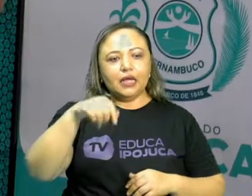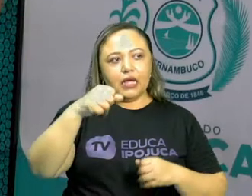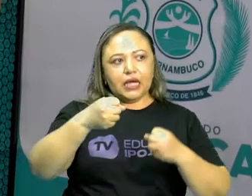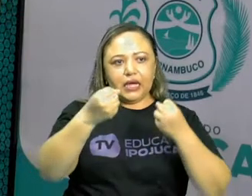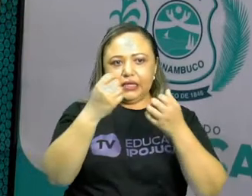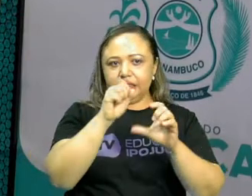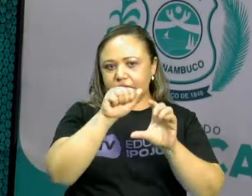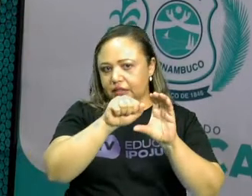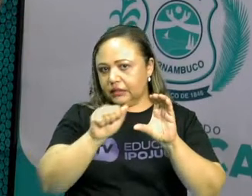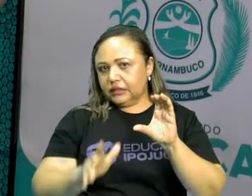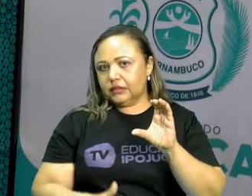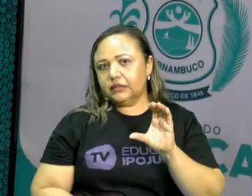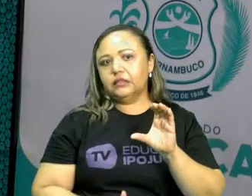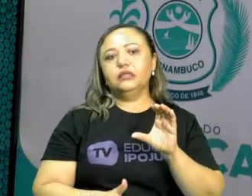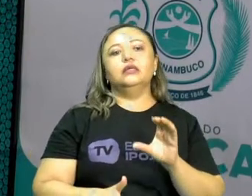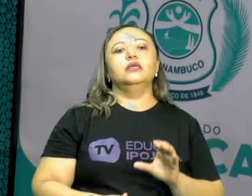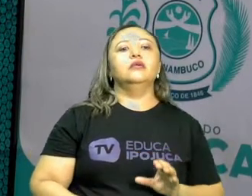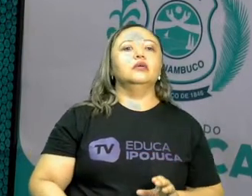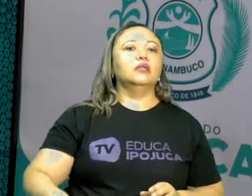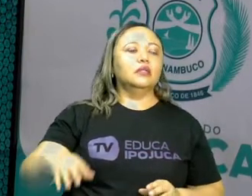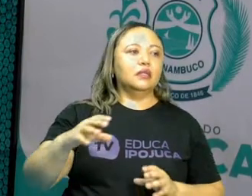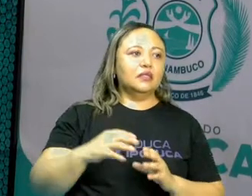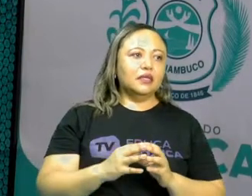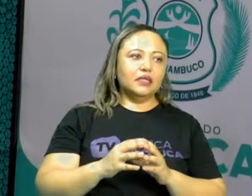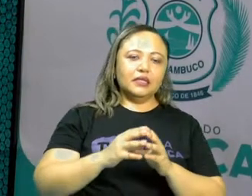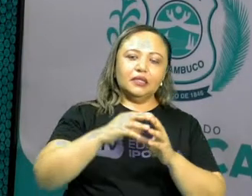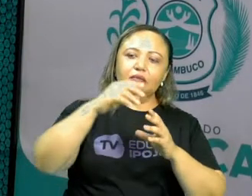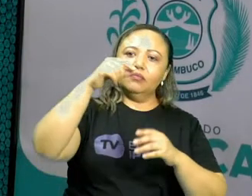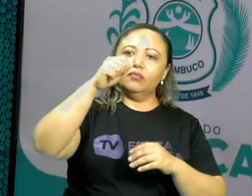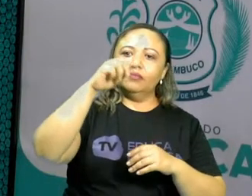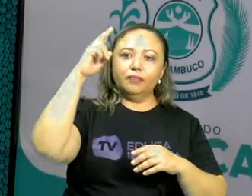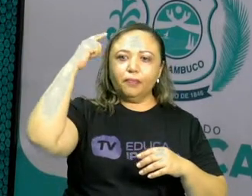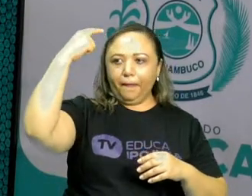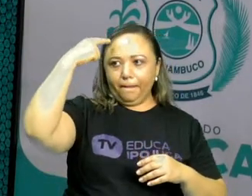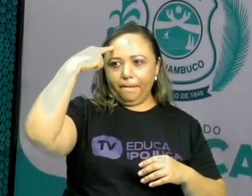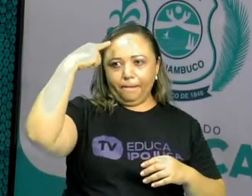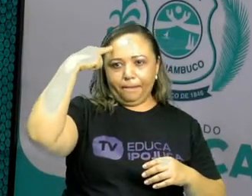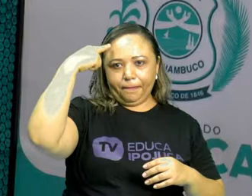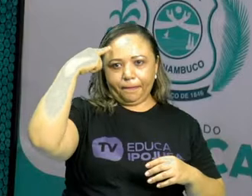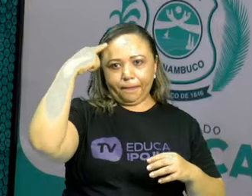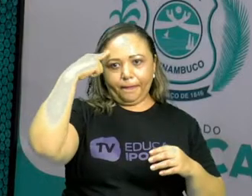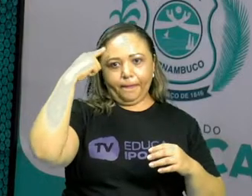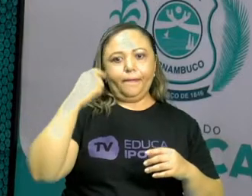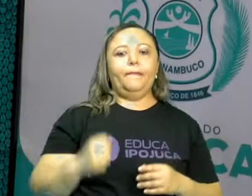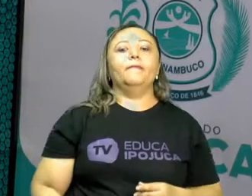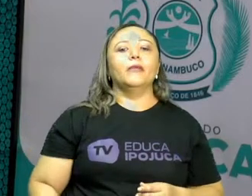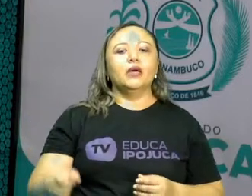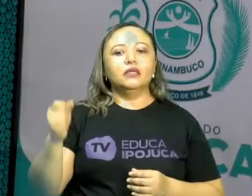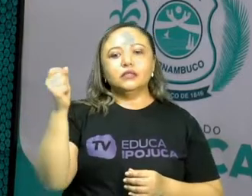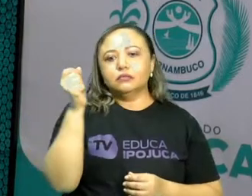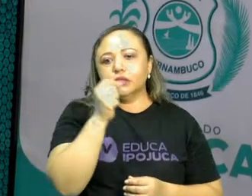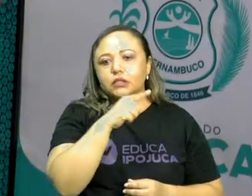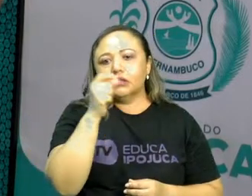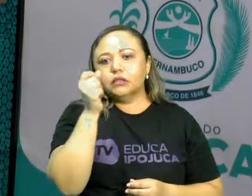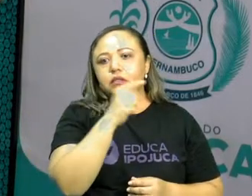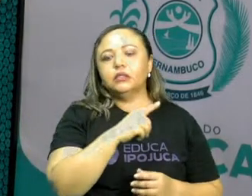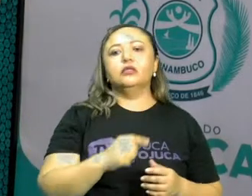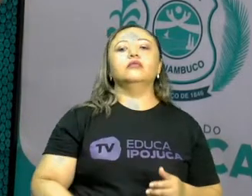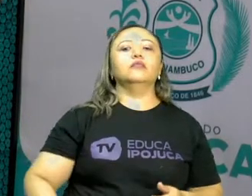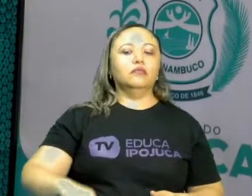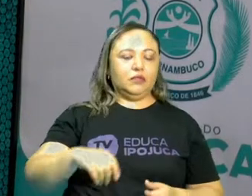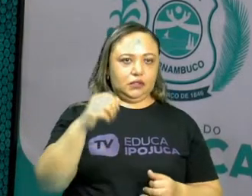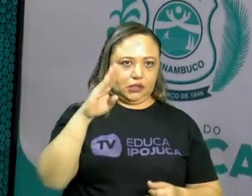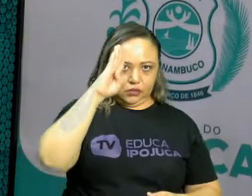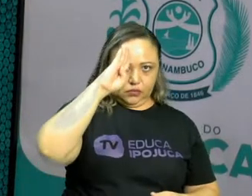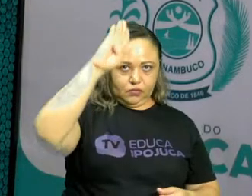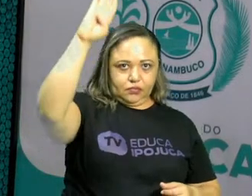essas características do racionalismo, certo? E do pensamento crítico, elas vão ser predominantes aí durante